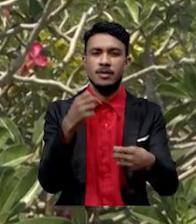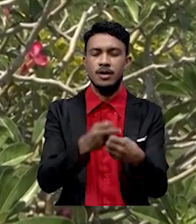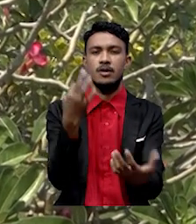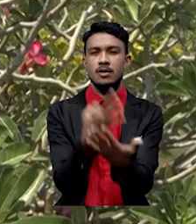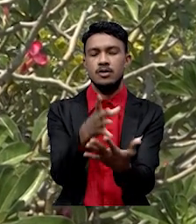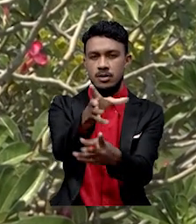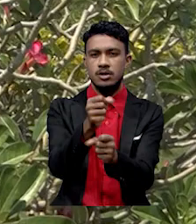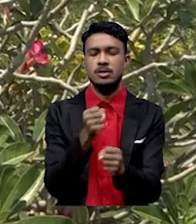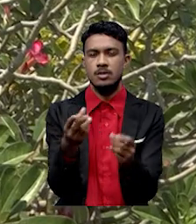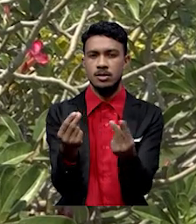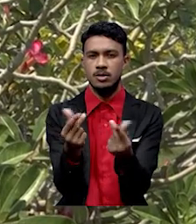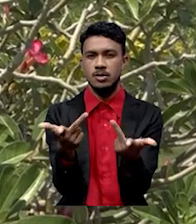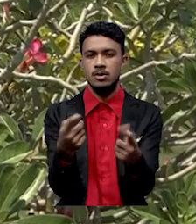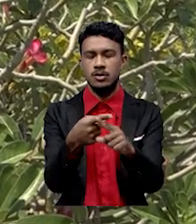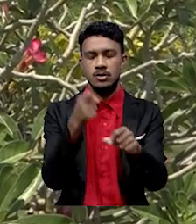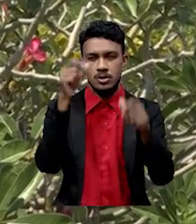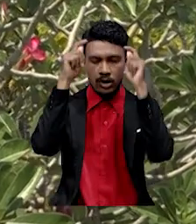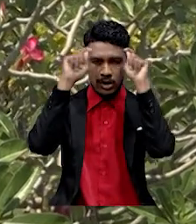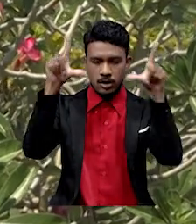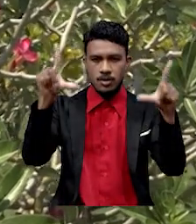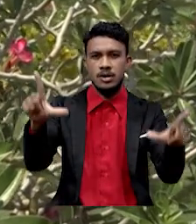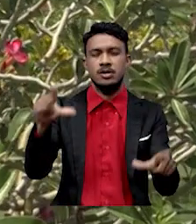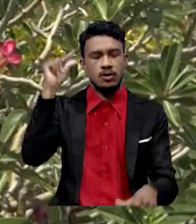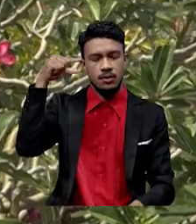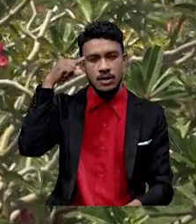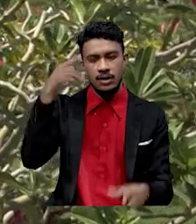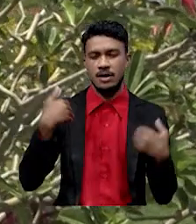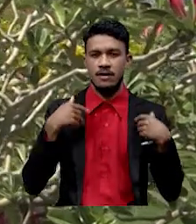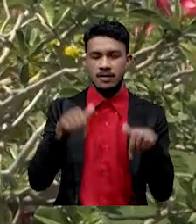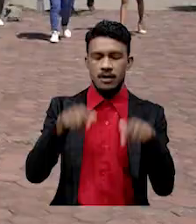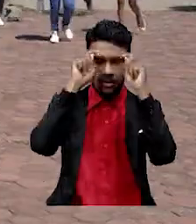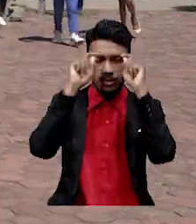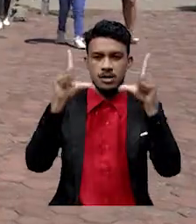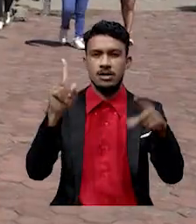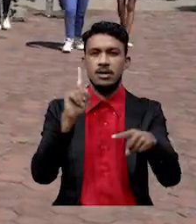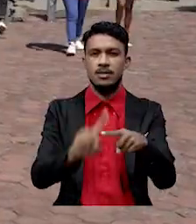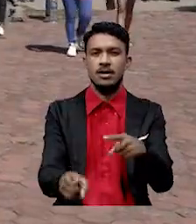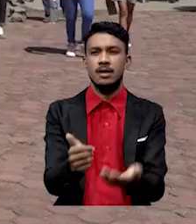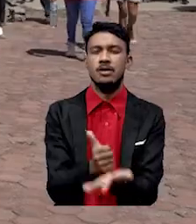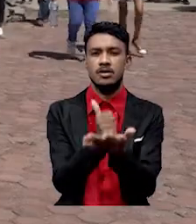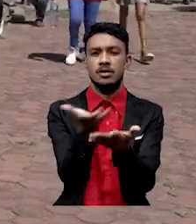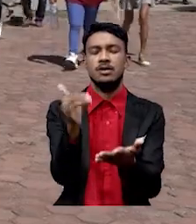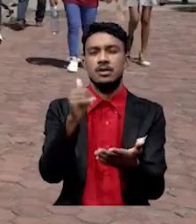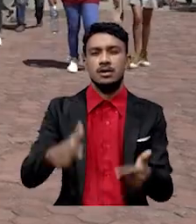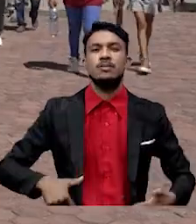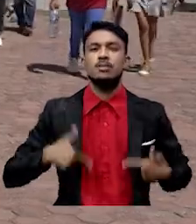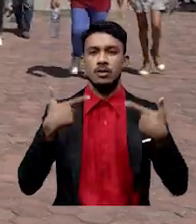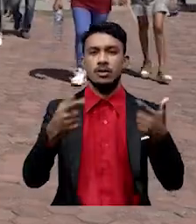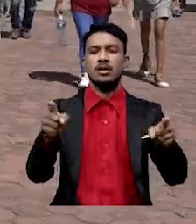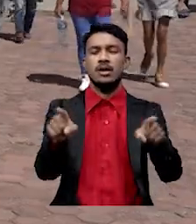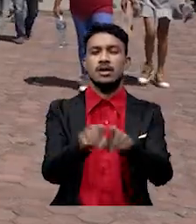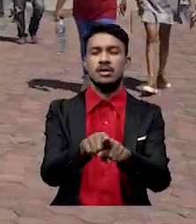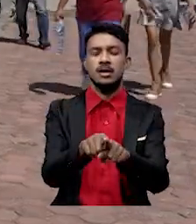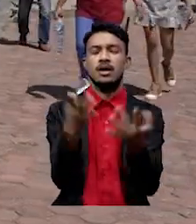seu governo. Salário mínimo no bem trabalhador será retan e Timor-Leste, la bele sustenta sira nemores, satan, da